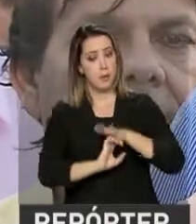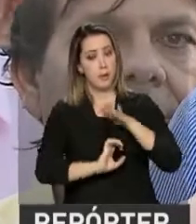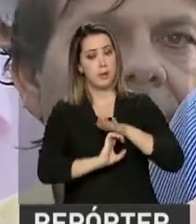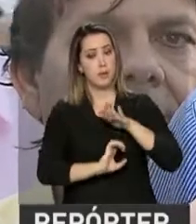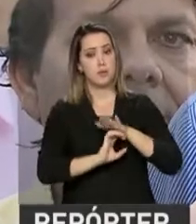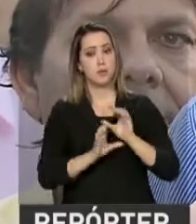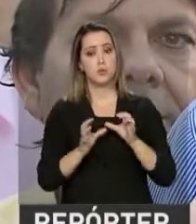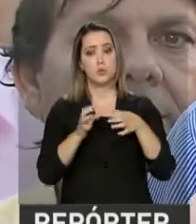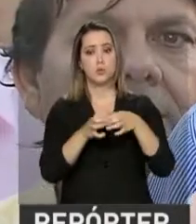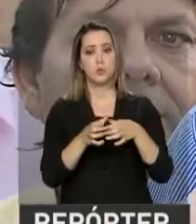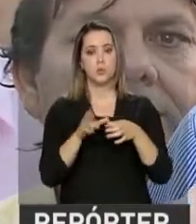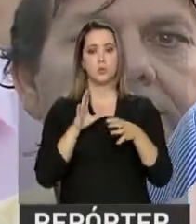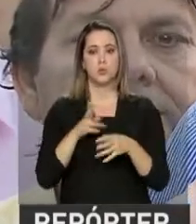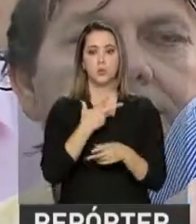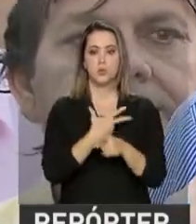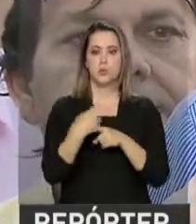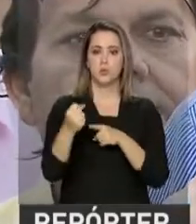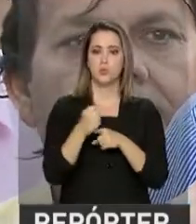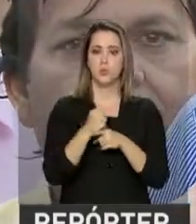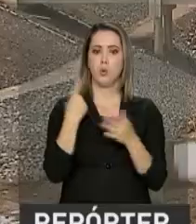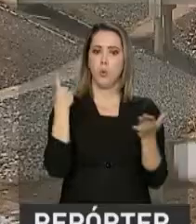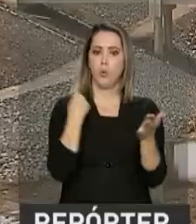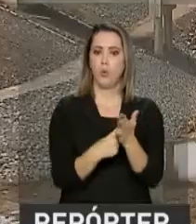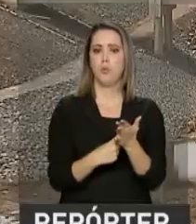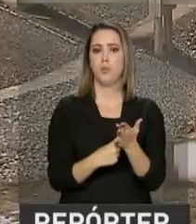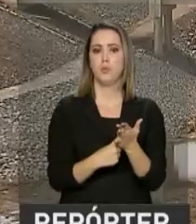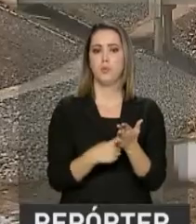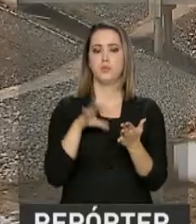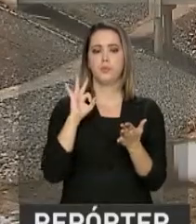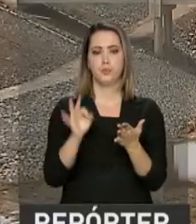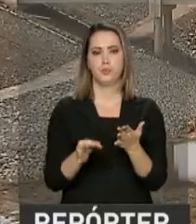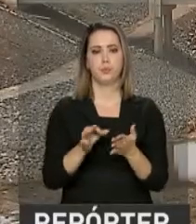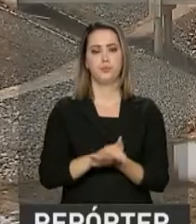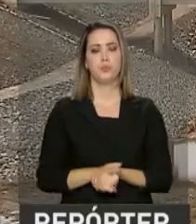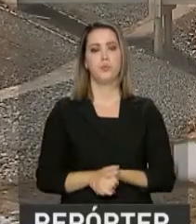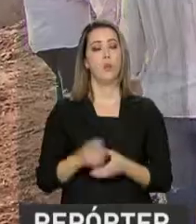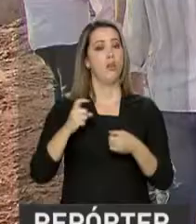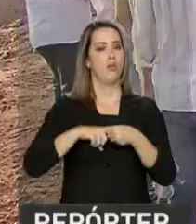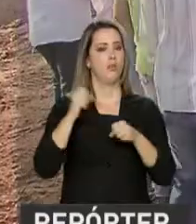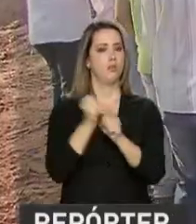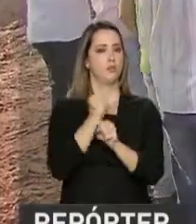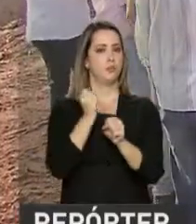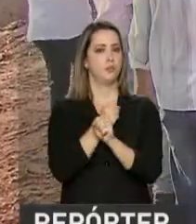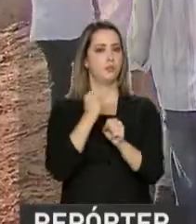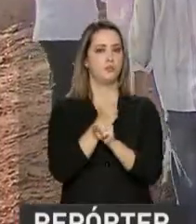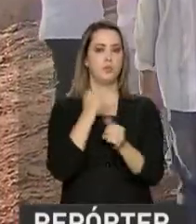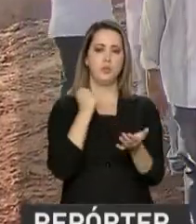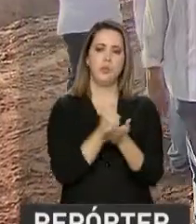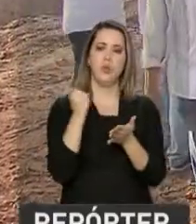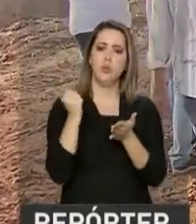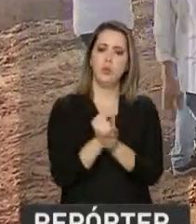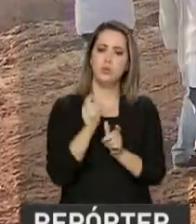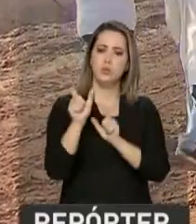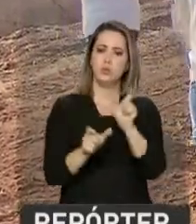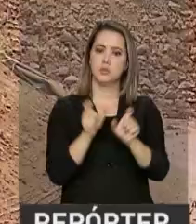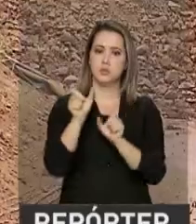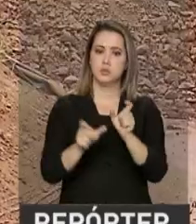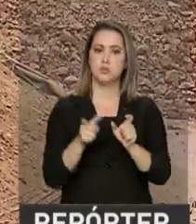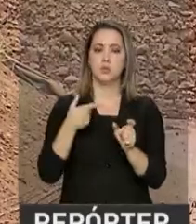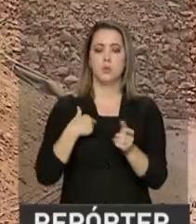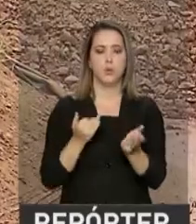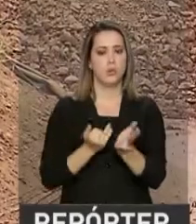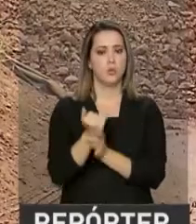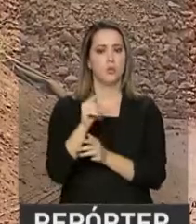do consórcio vencedor, que cumpra com os prazos. Com a retomada das obras, as contratações de trabalhadores estão em curso e